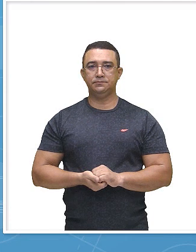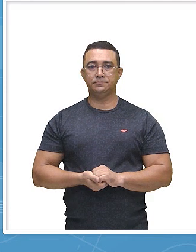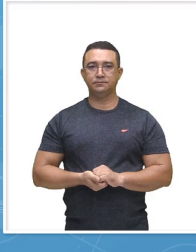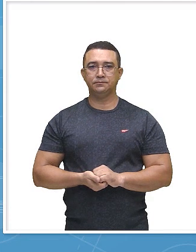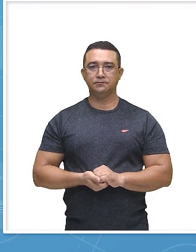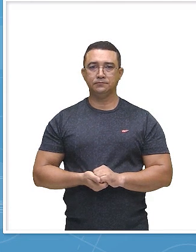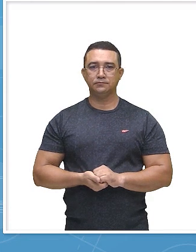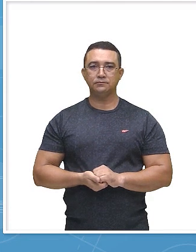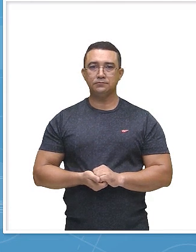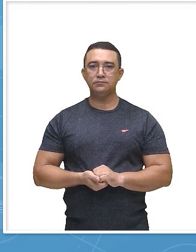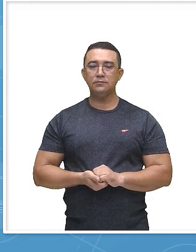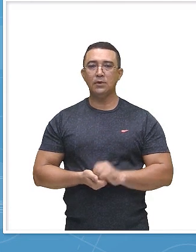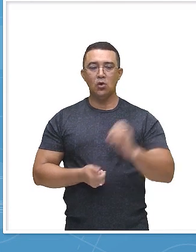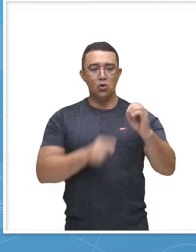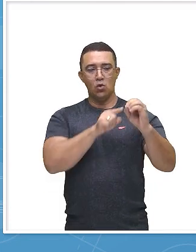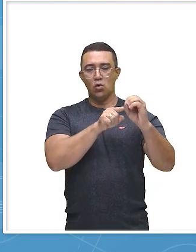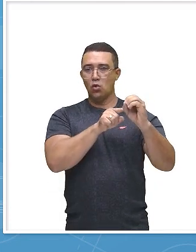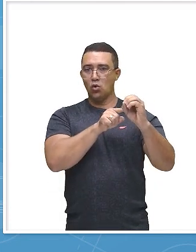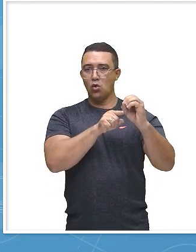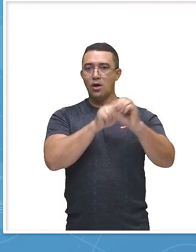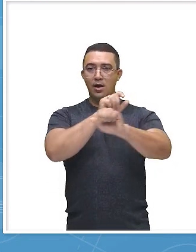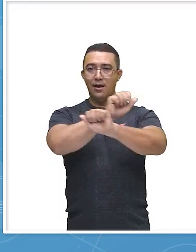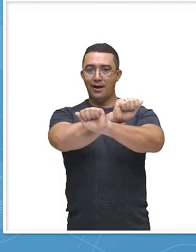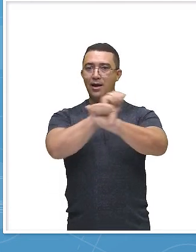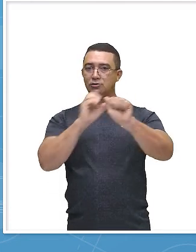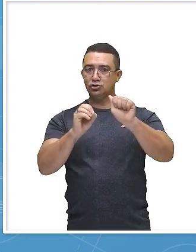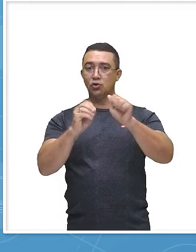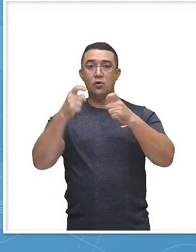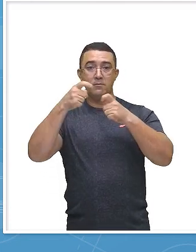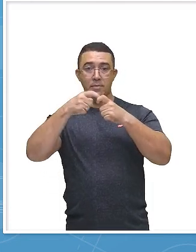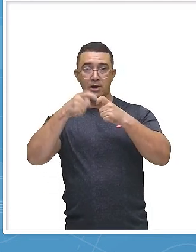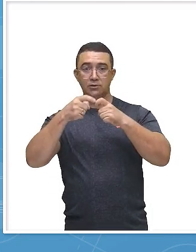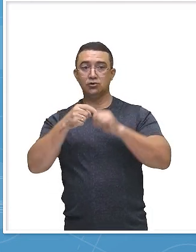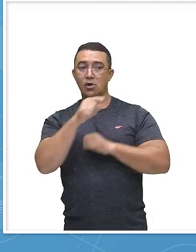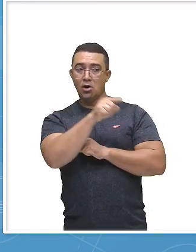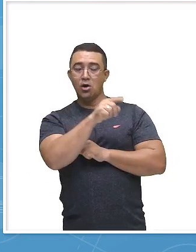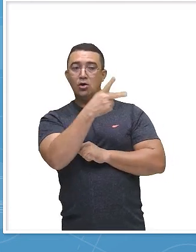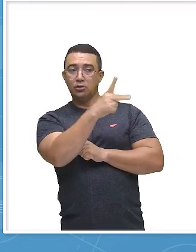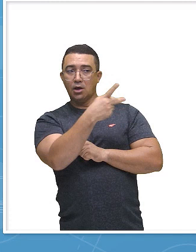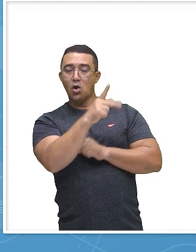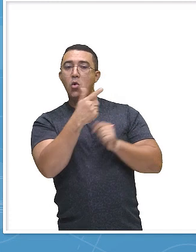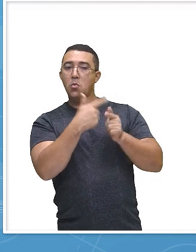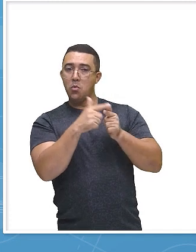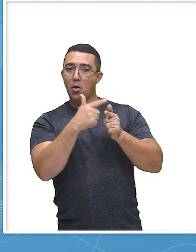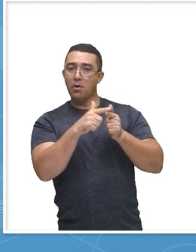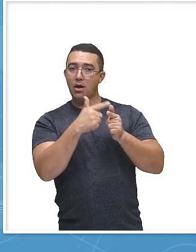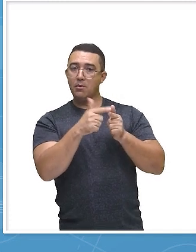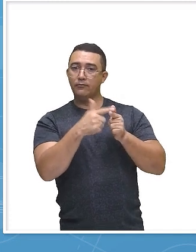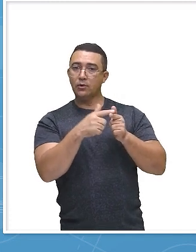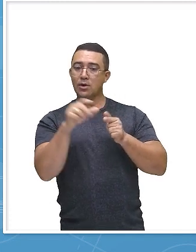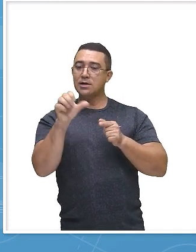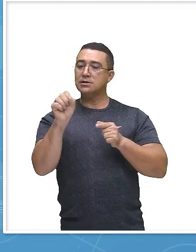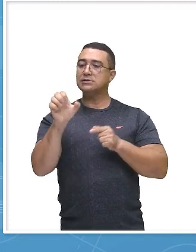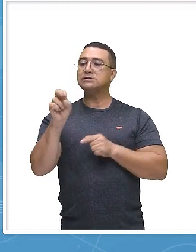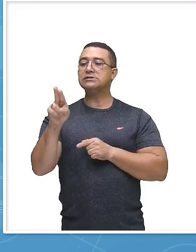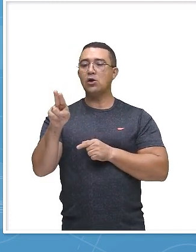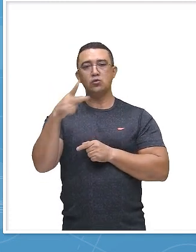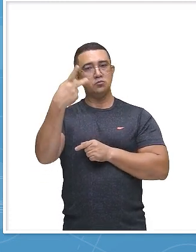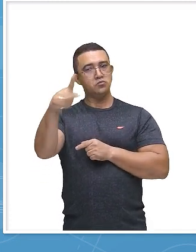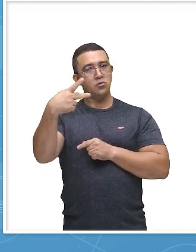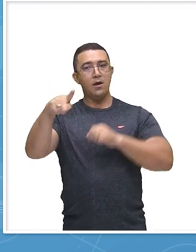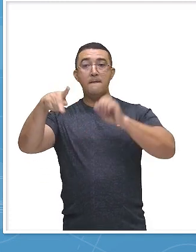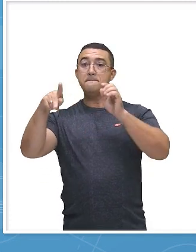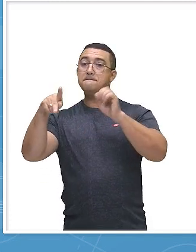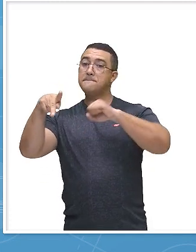com o substantivo. O artigo, o médico diz, o seu caso é sério. Veja, seu é pronome,